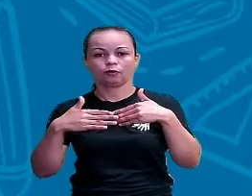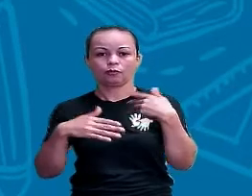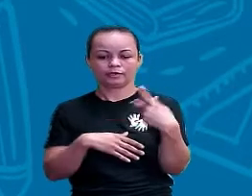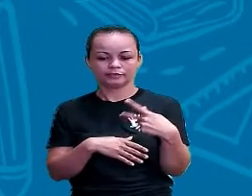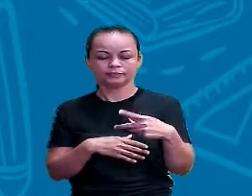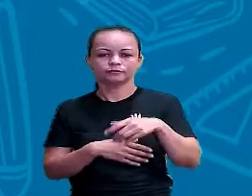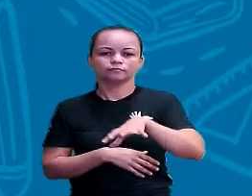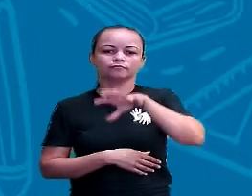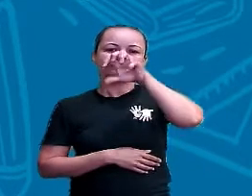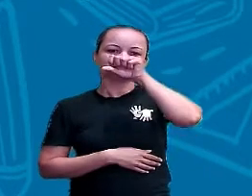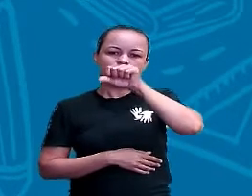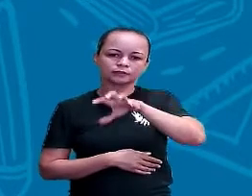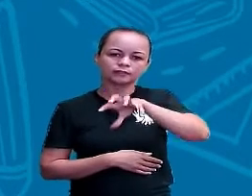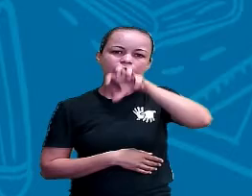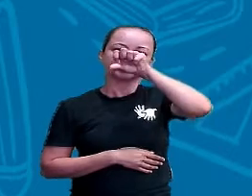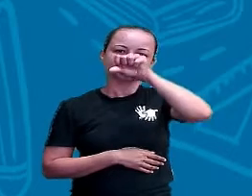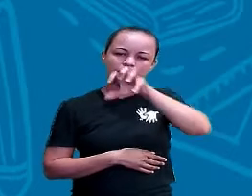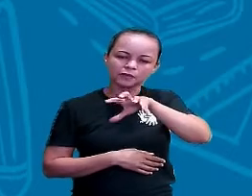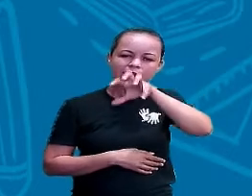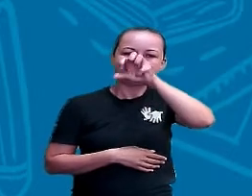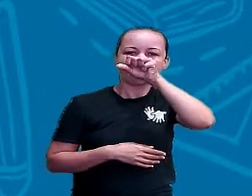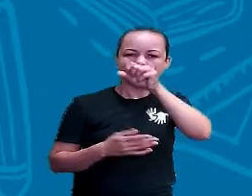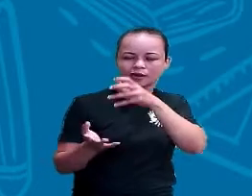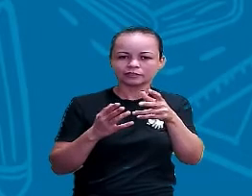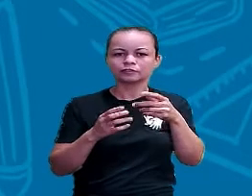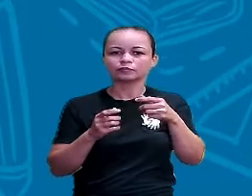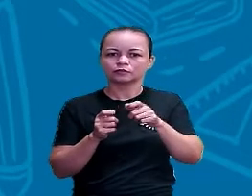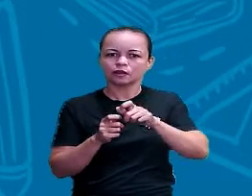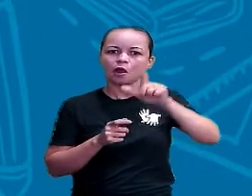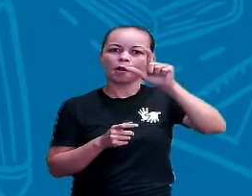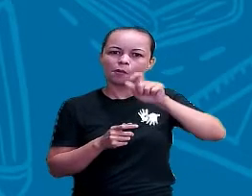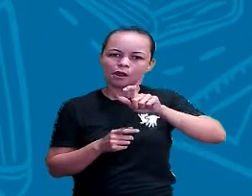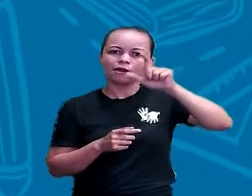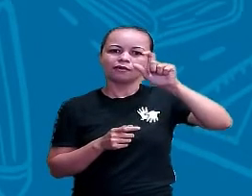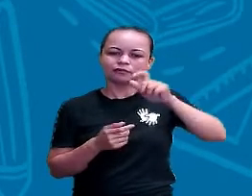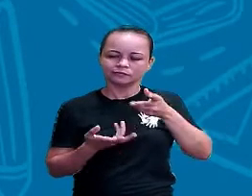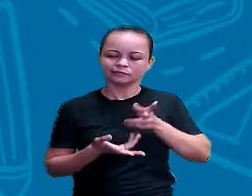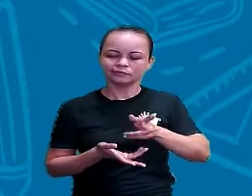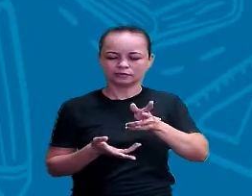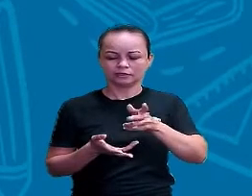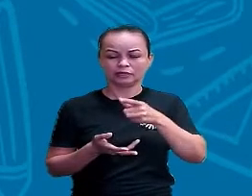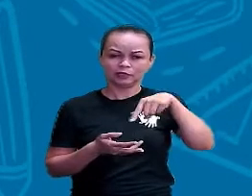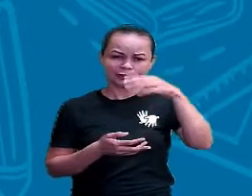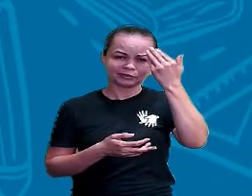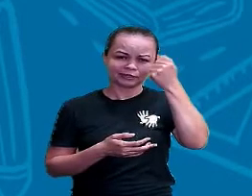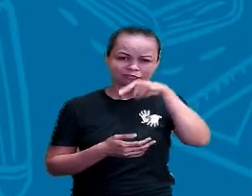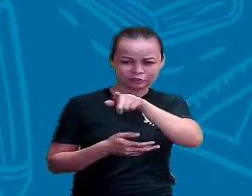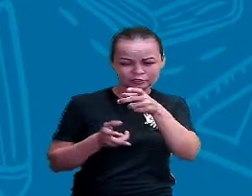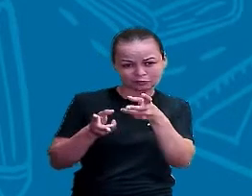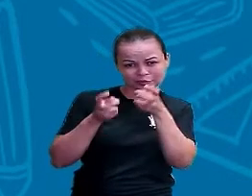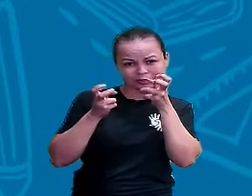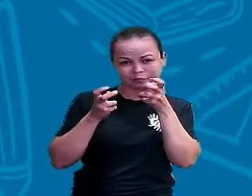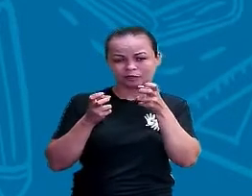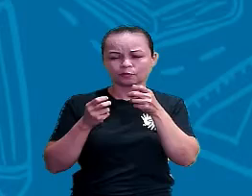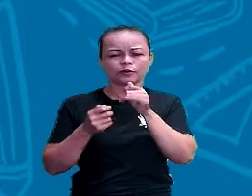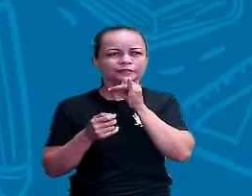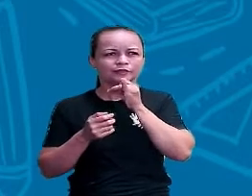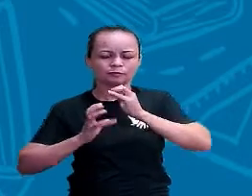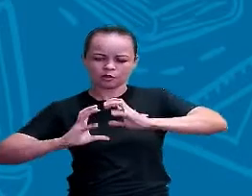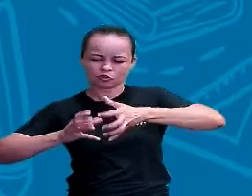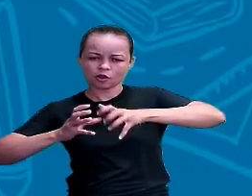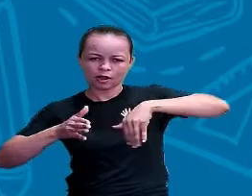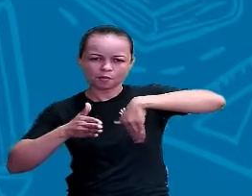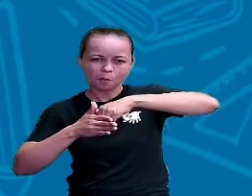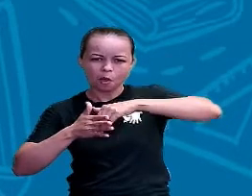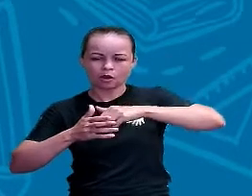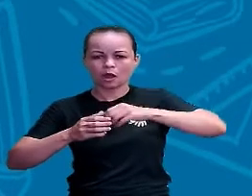de respiração, ela precisa ser aumentada. E eu tenho certeza que vocês já perceberam, se vocês estiverem jogando bola ou estiverem brincando,